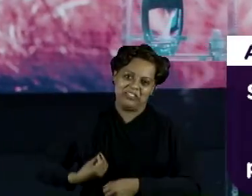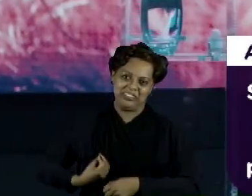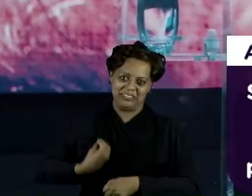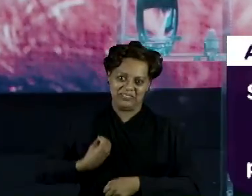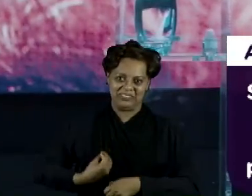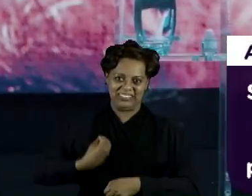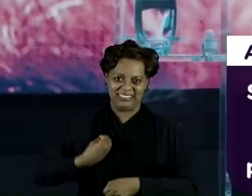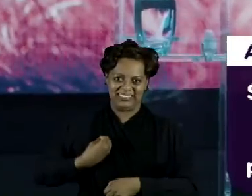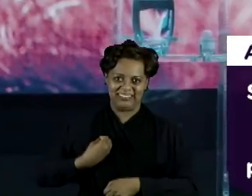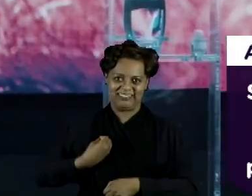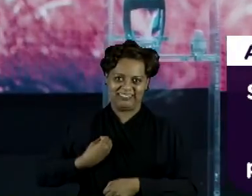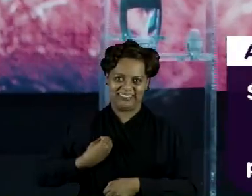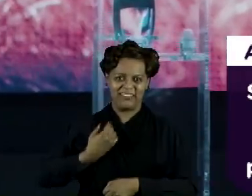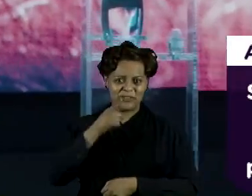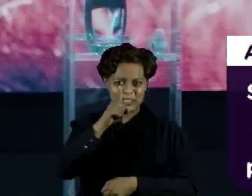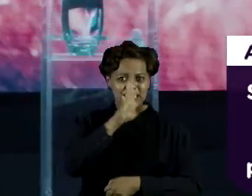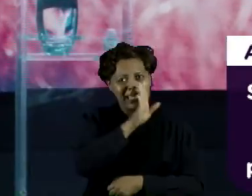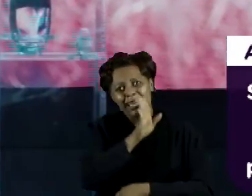Chegar ao Pai,